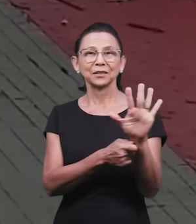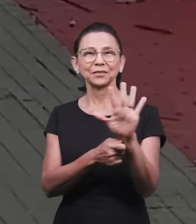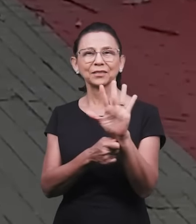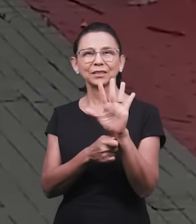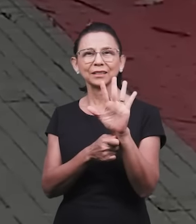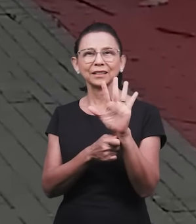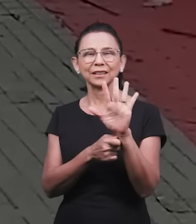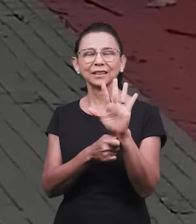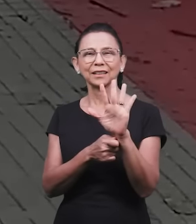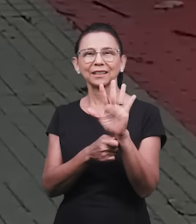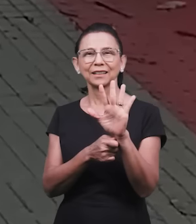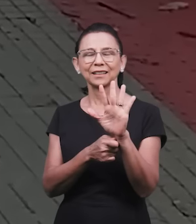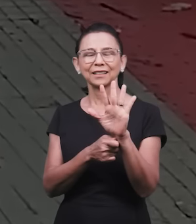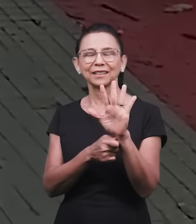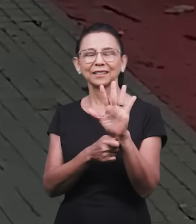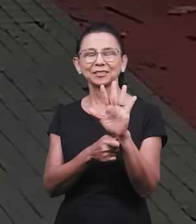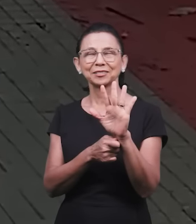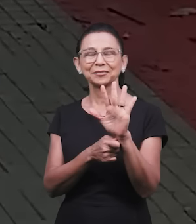revelar,